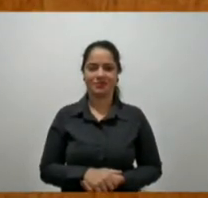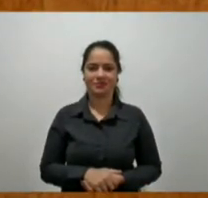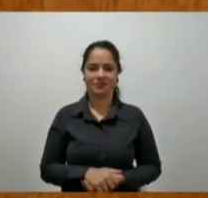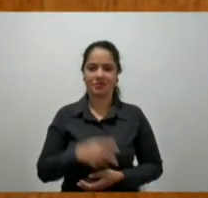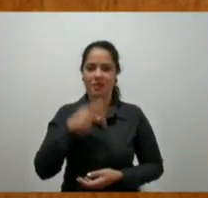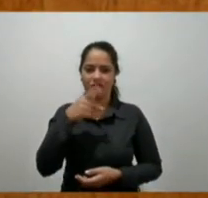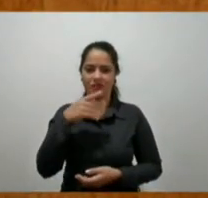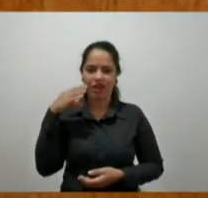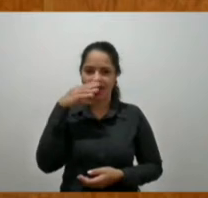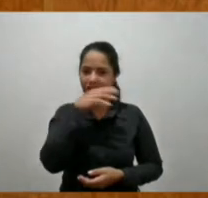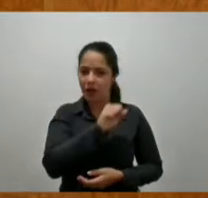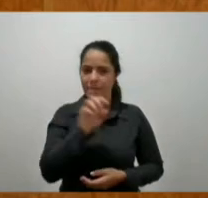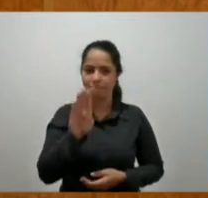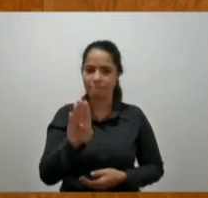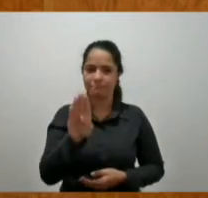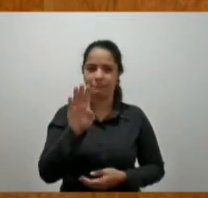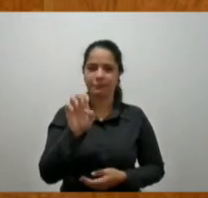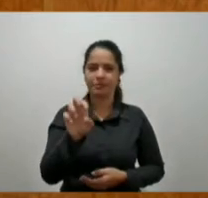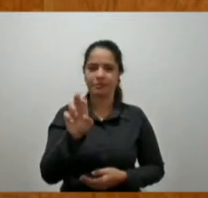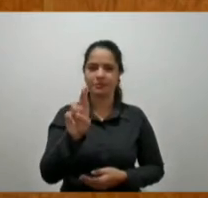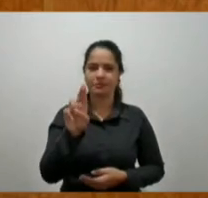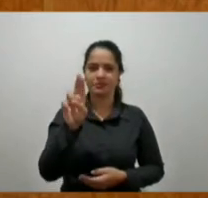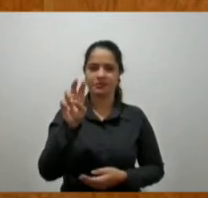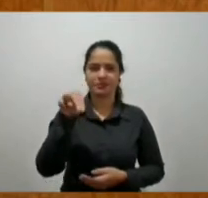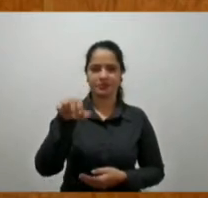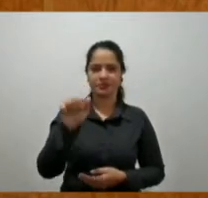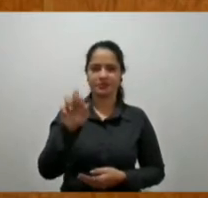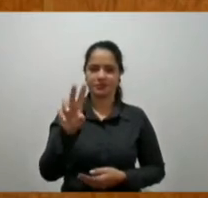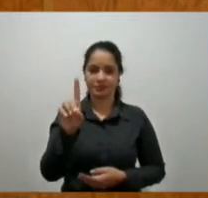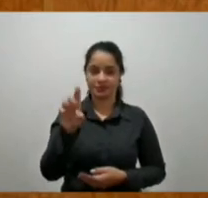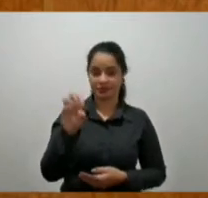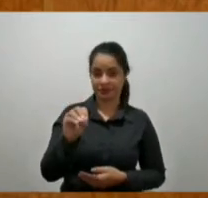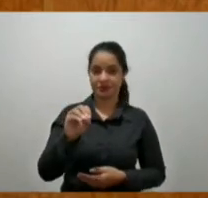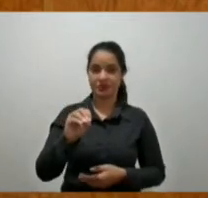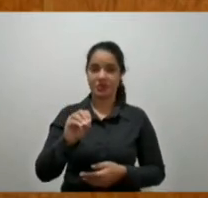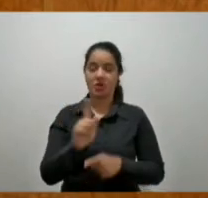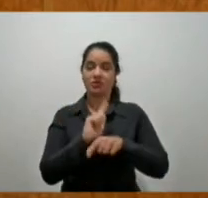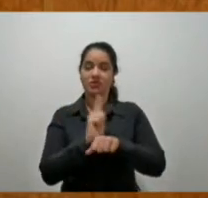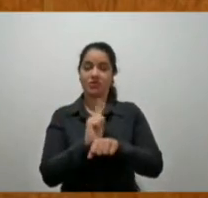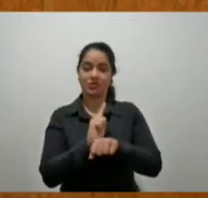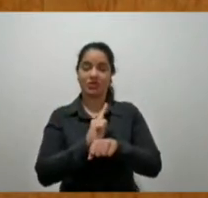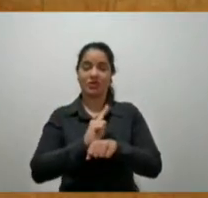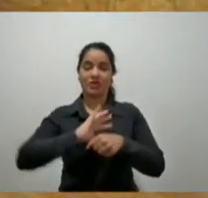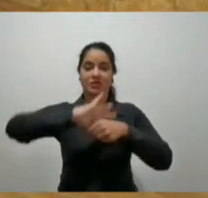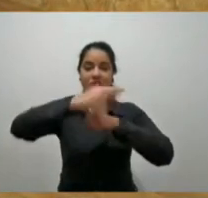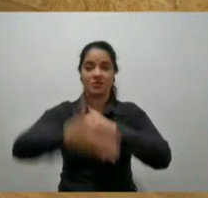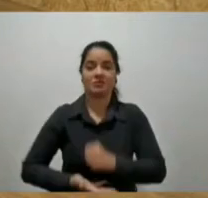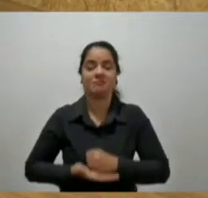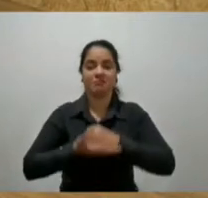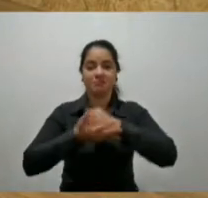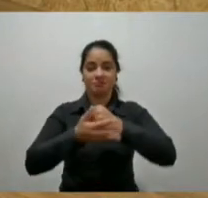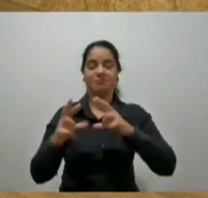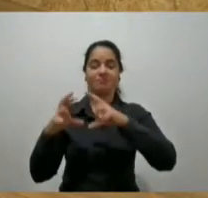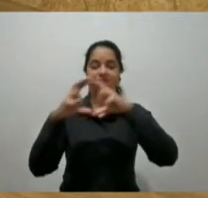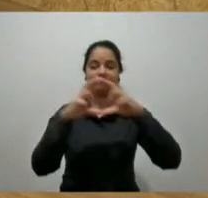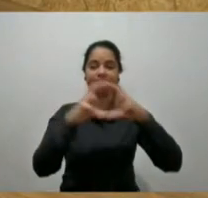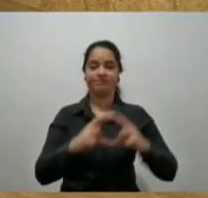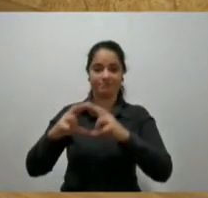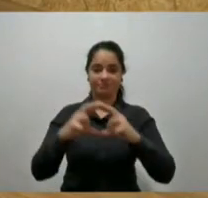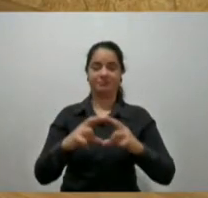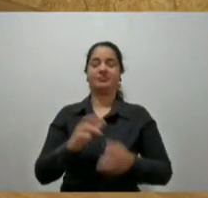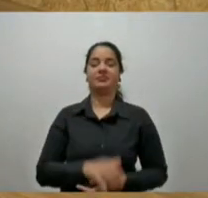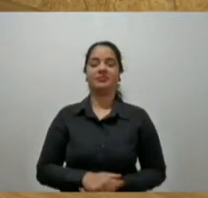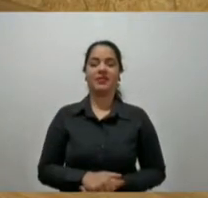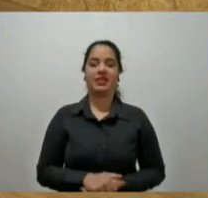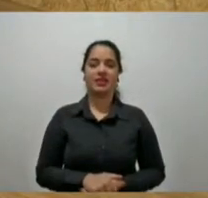N., gerente de sustentabilidade e de meio ambiente da ArcelorMittal, que já está aqui com a gente. Bernardo, bom